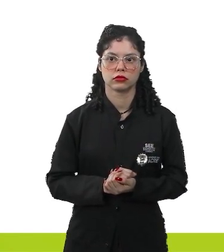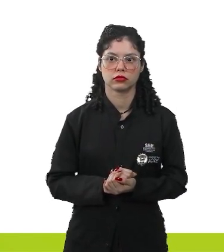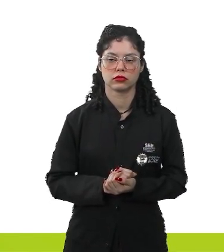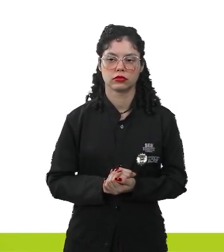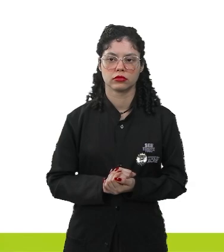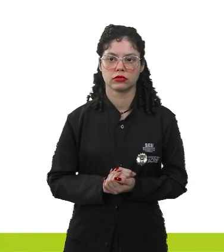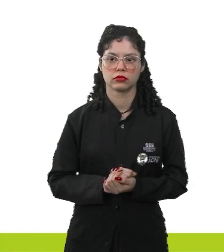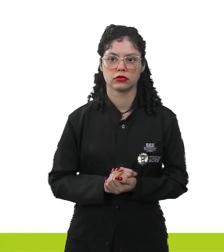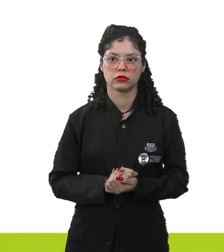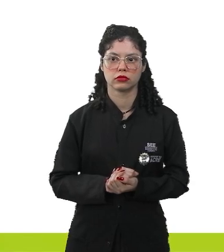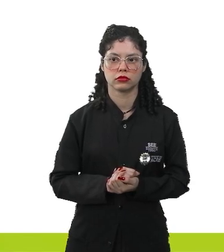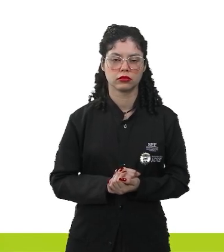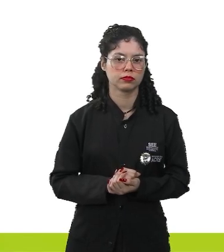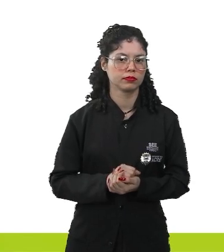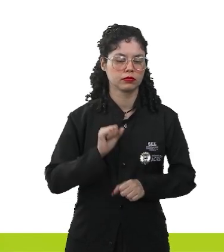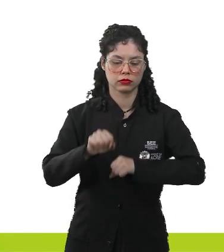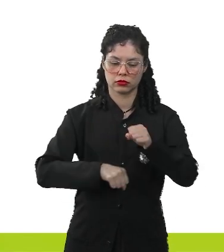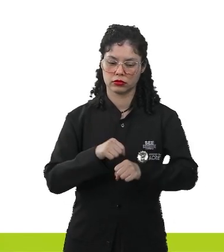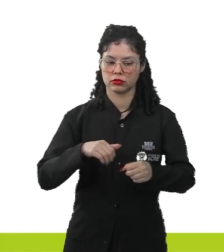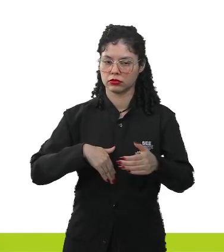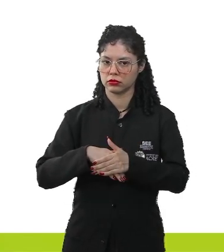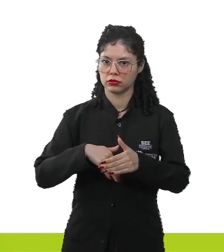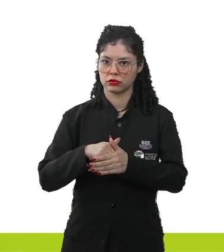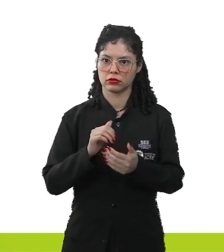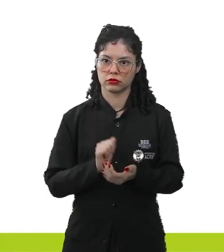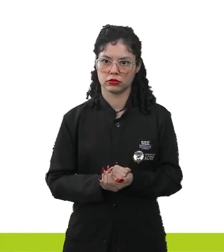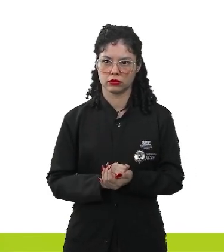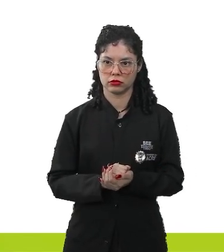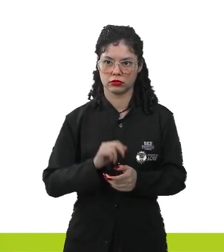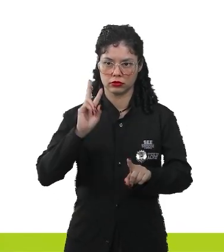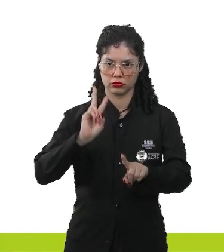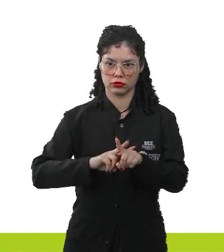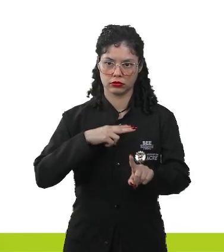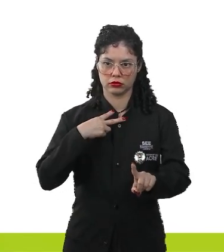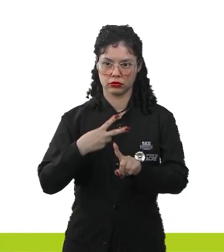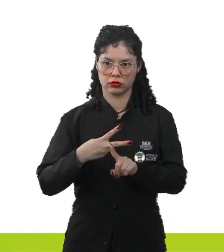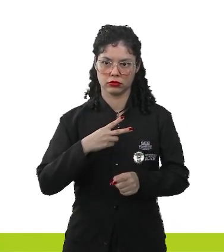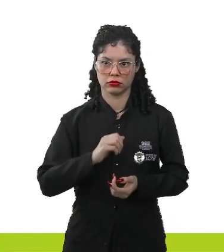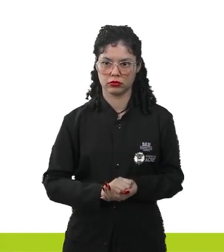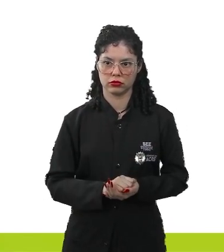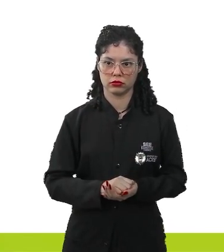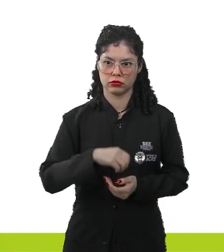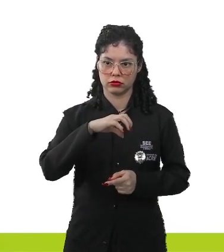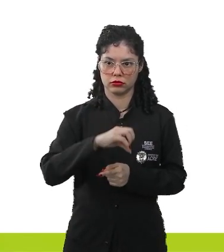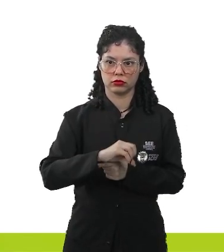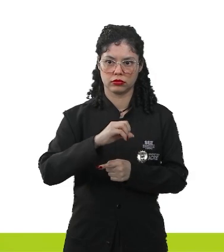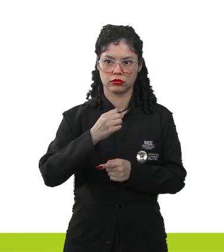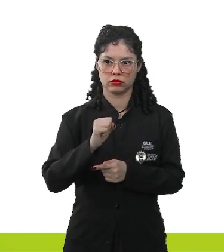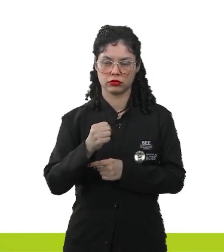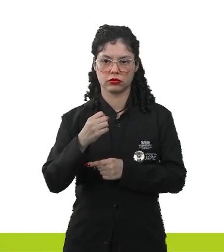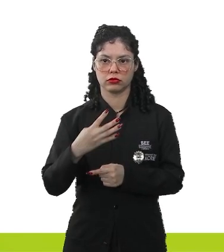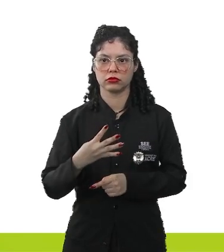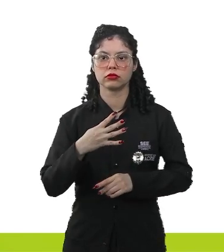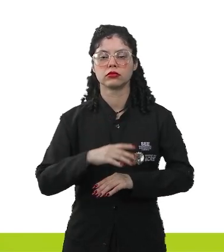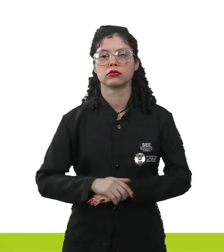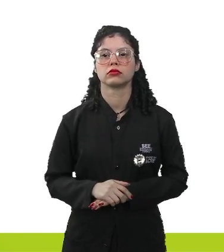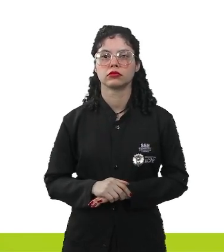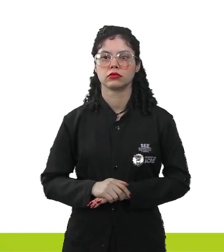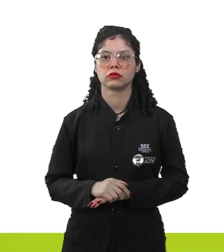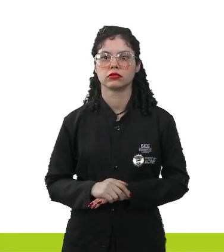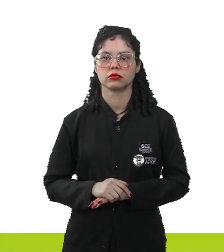E não anda de bicicleta e joga futebol, então vai ser o dobro, 984.